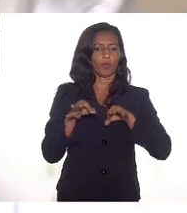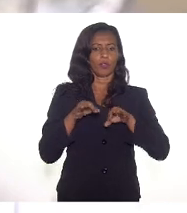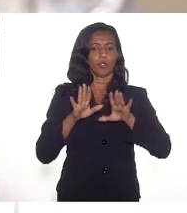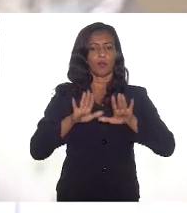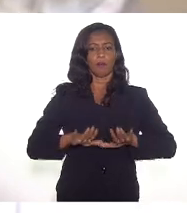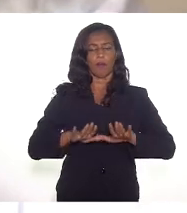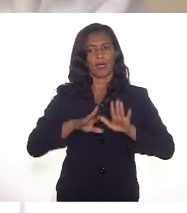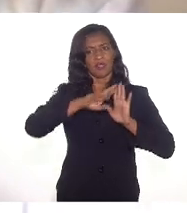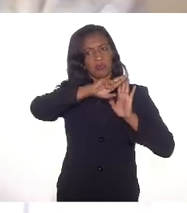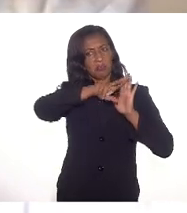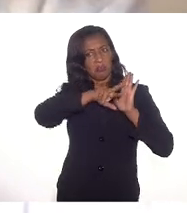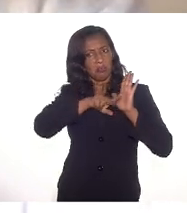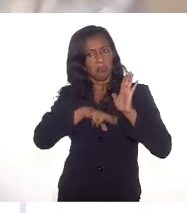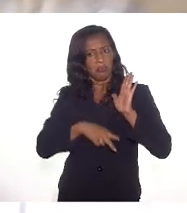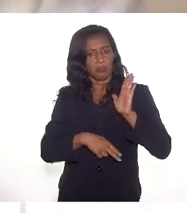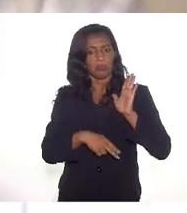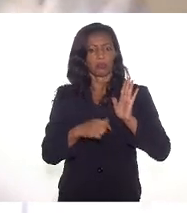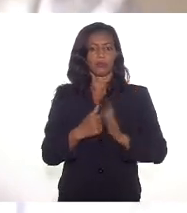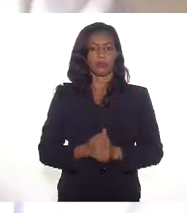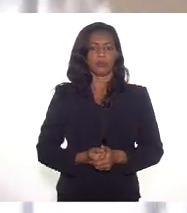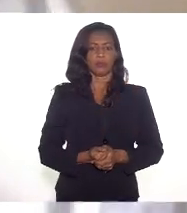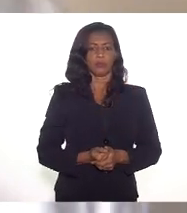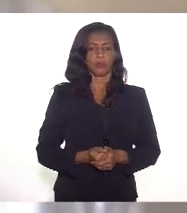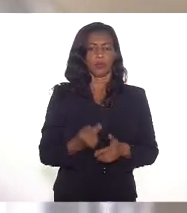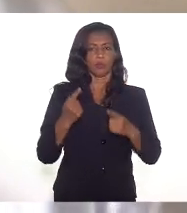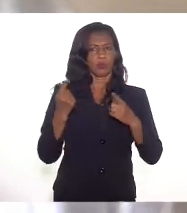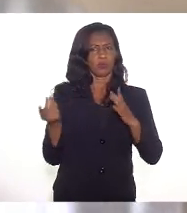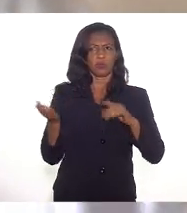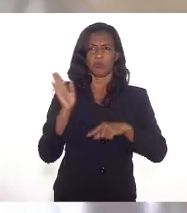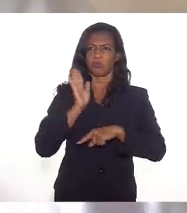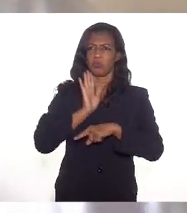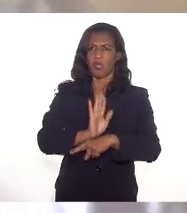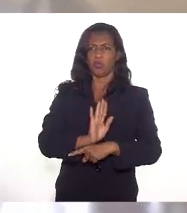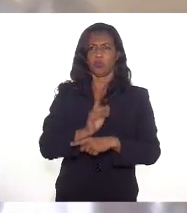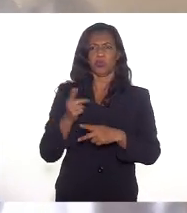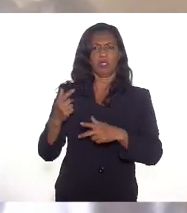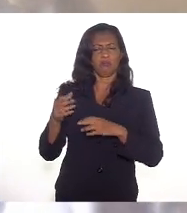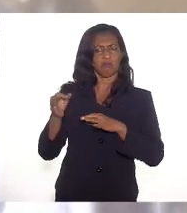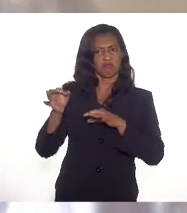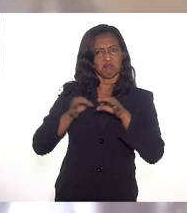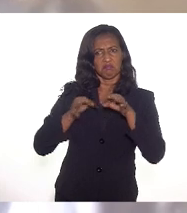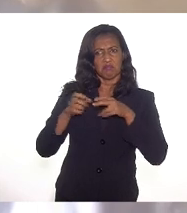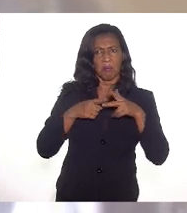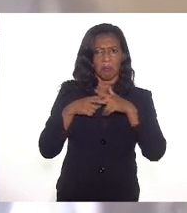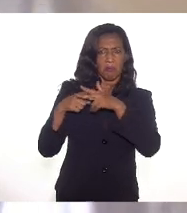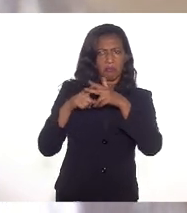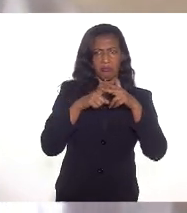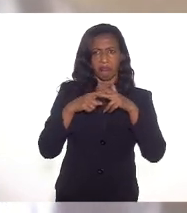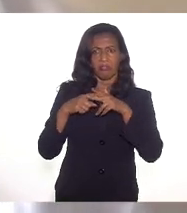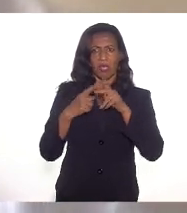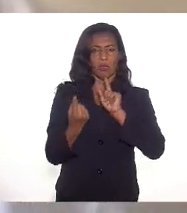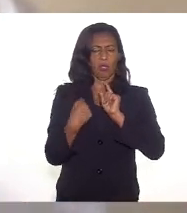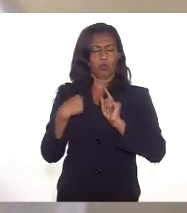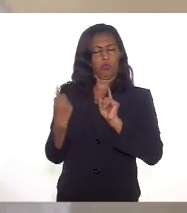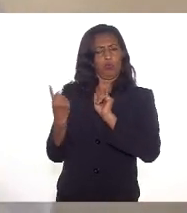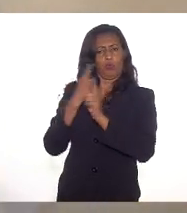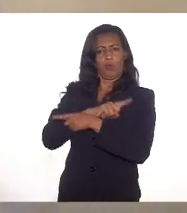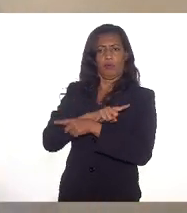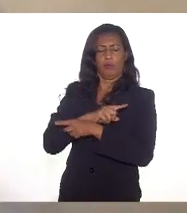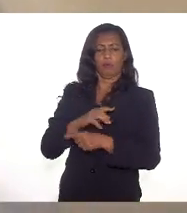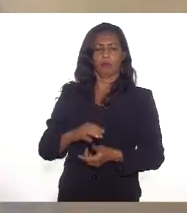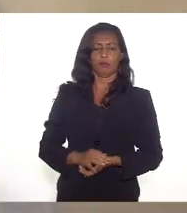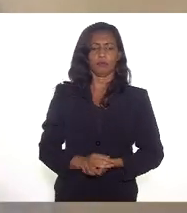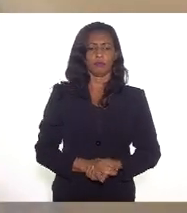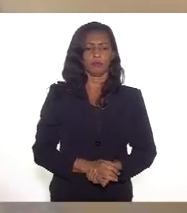entanto, as demais elas não contribuem para o aperfeiçoamento do projeto, portanto, contrário a elas.